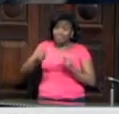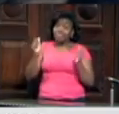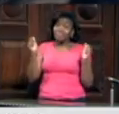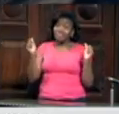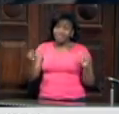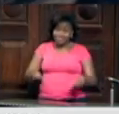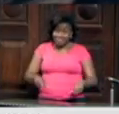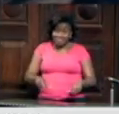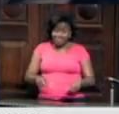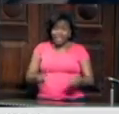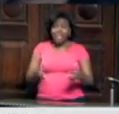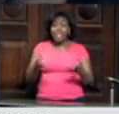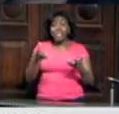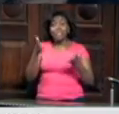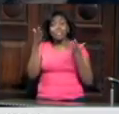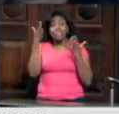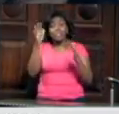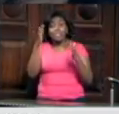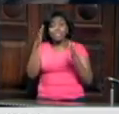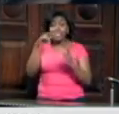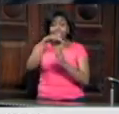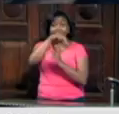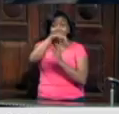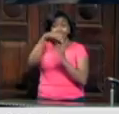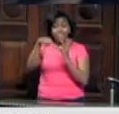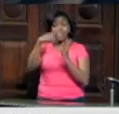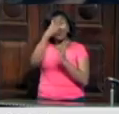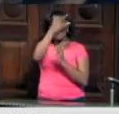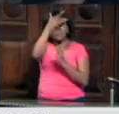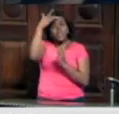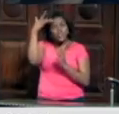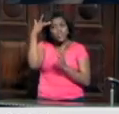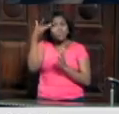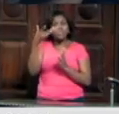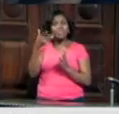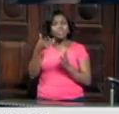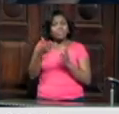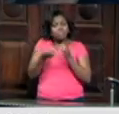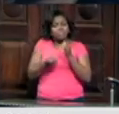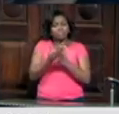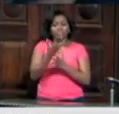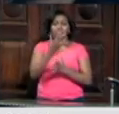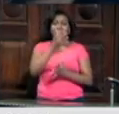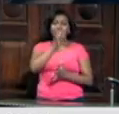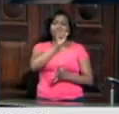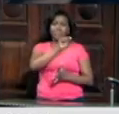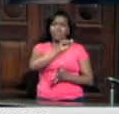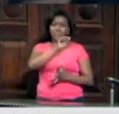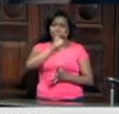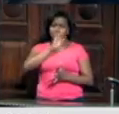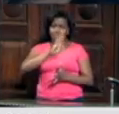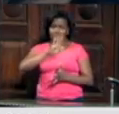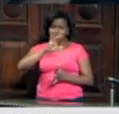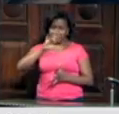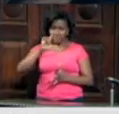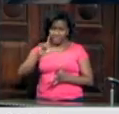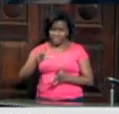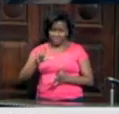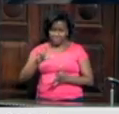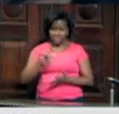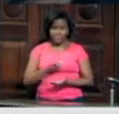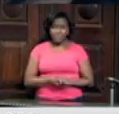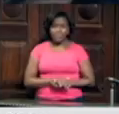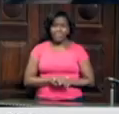homenagear 3 pessoas, 3 médicos que compuseram a Academia Carioca de Letras nesses